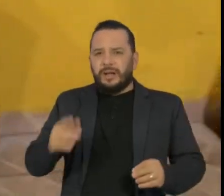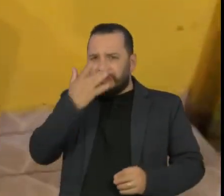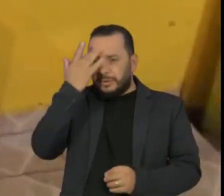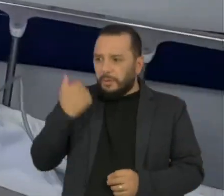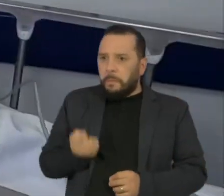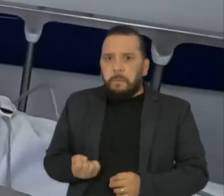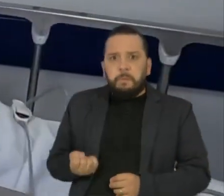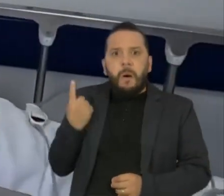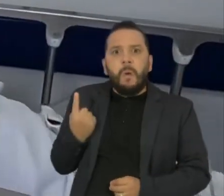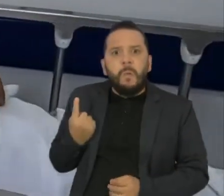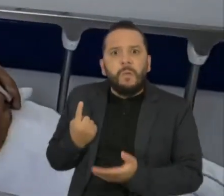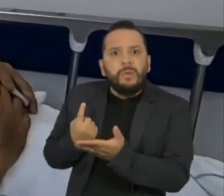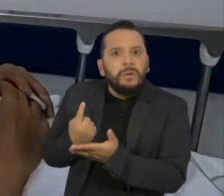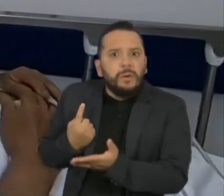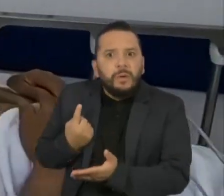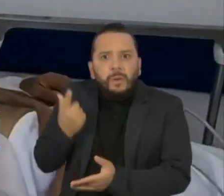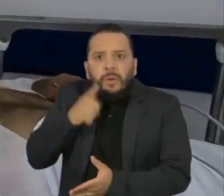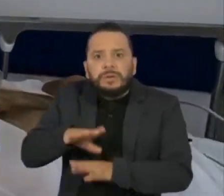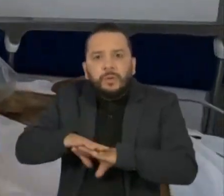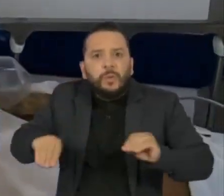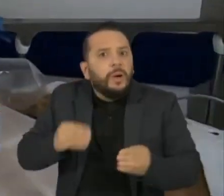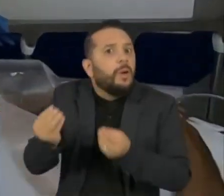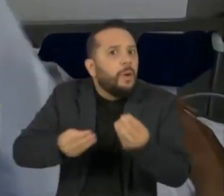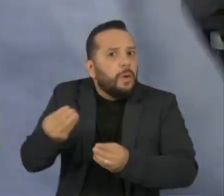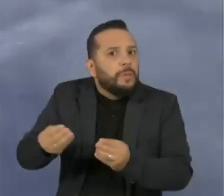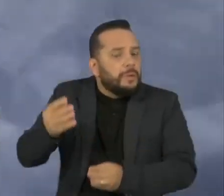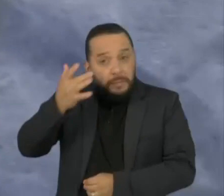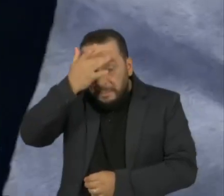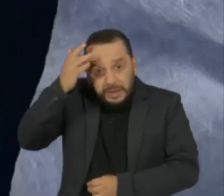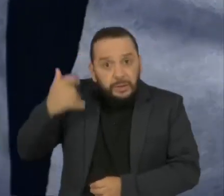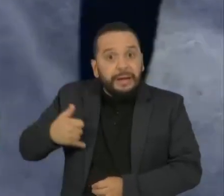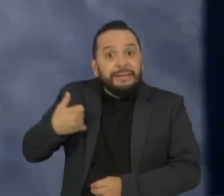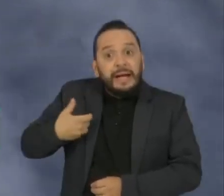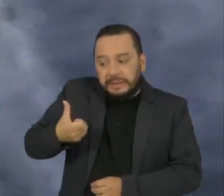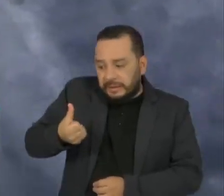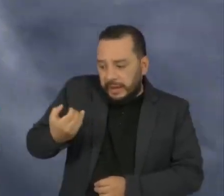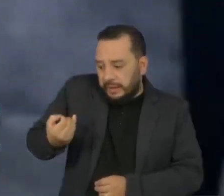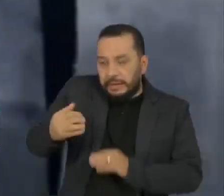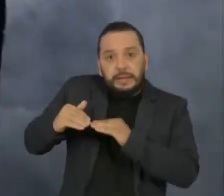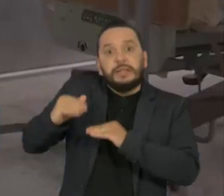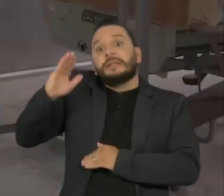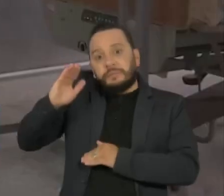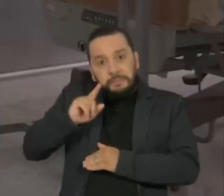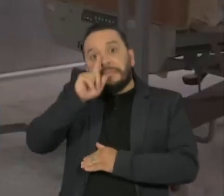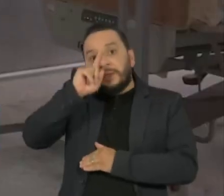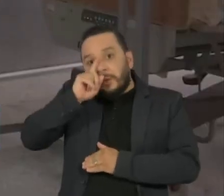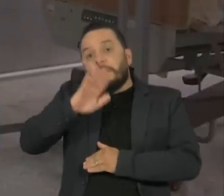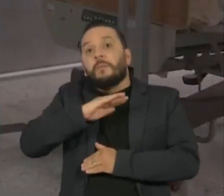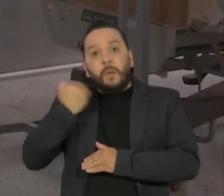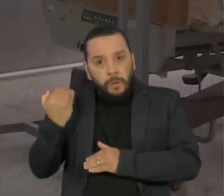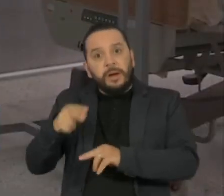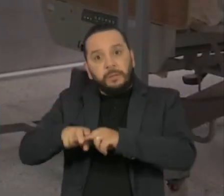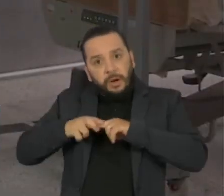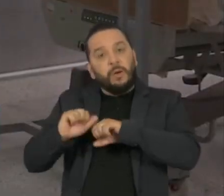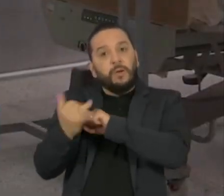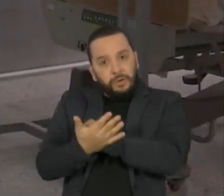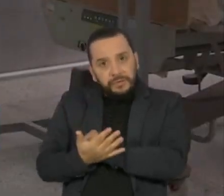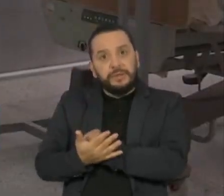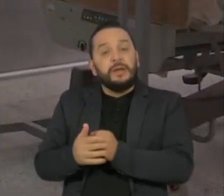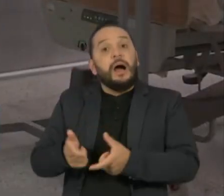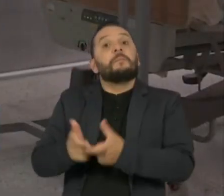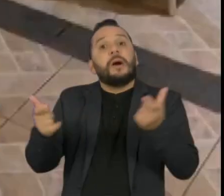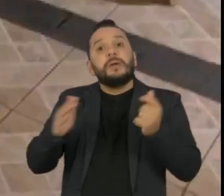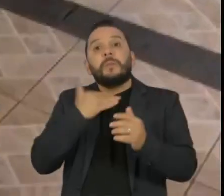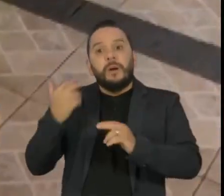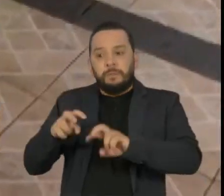cientistas. Pessoas com mais de 60 anos fazem parte do grupo de risco do novo coronavírus e são a maioria das vítimas da